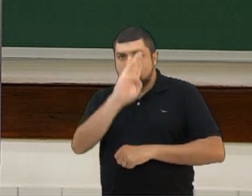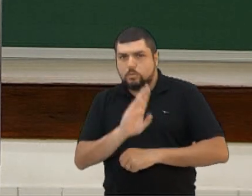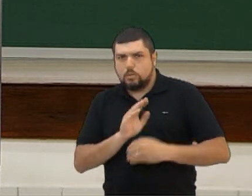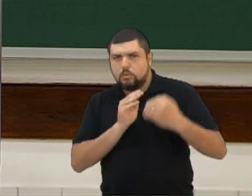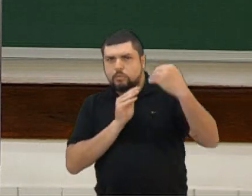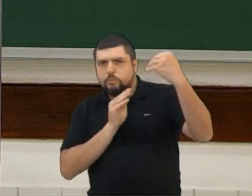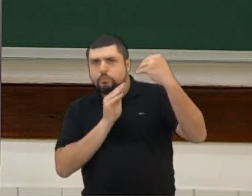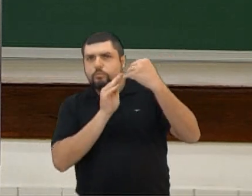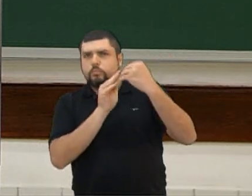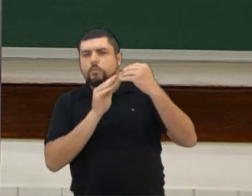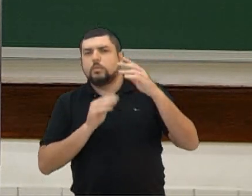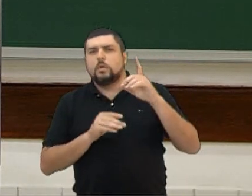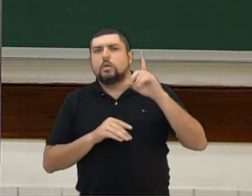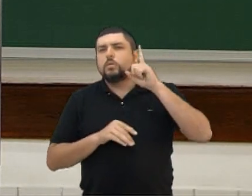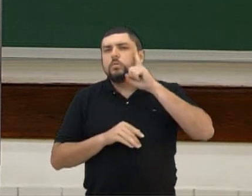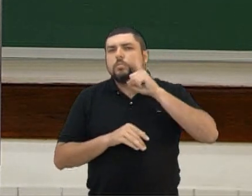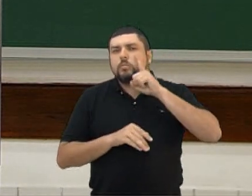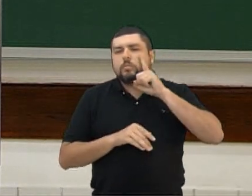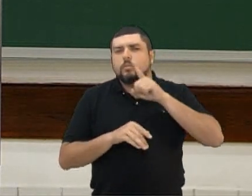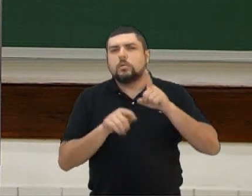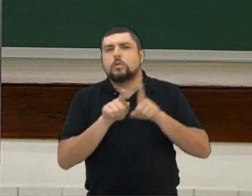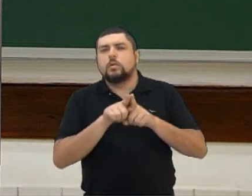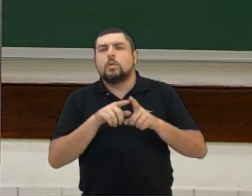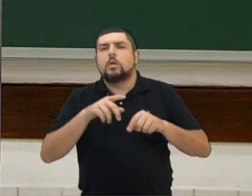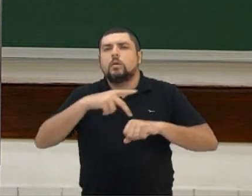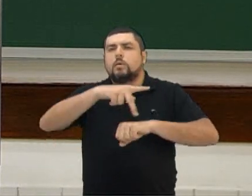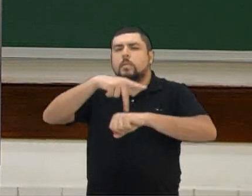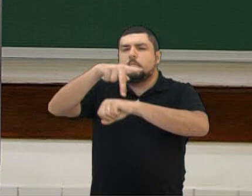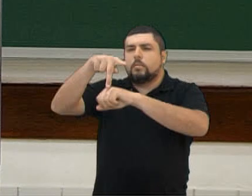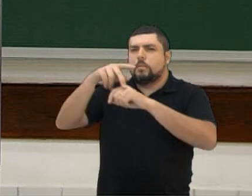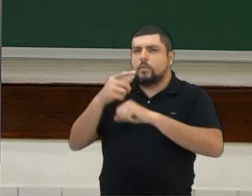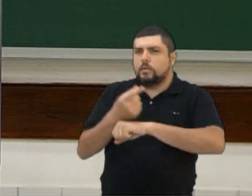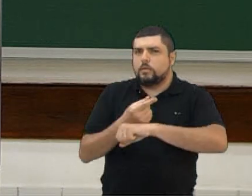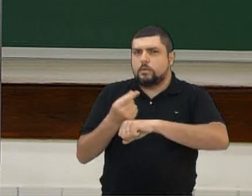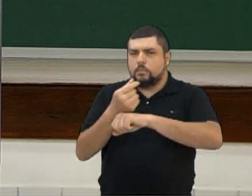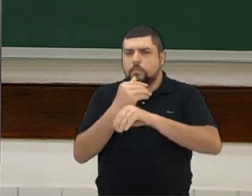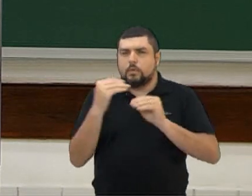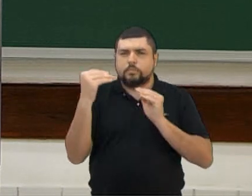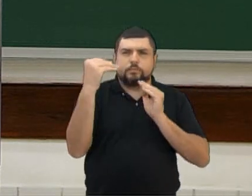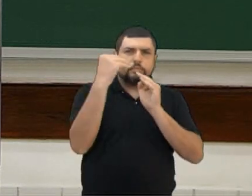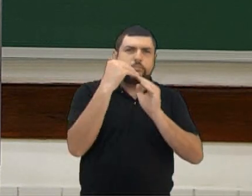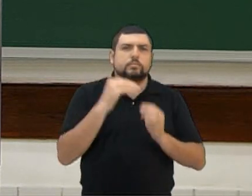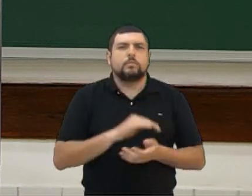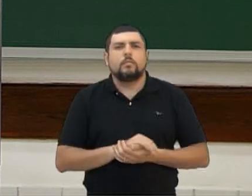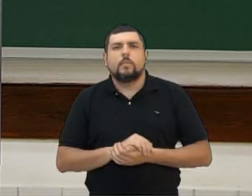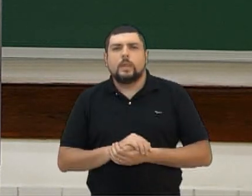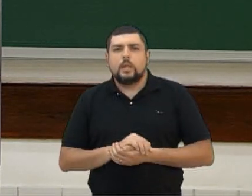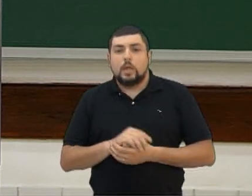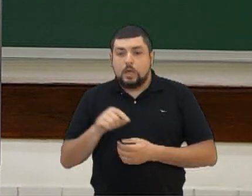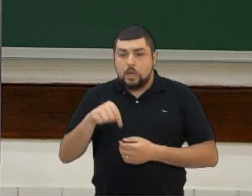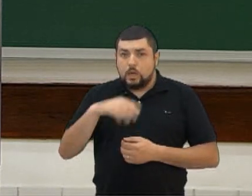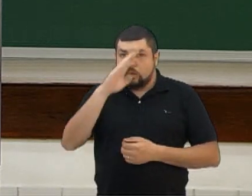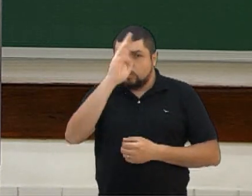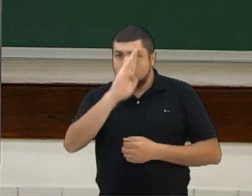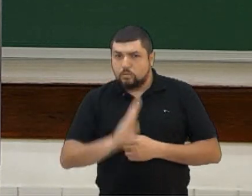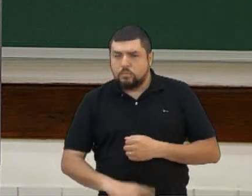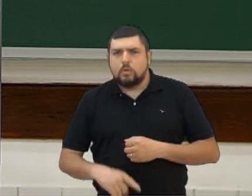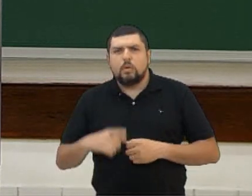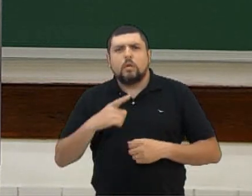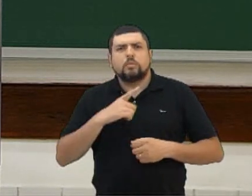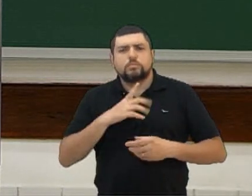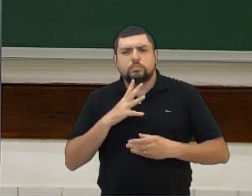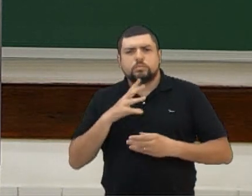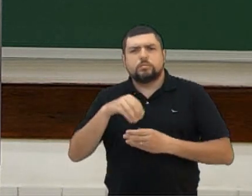com as potências capitalistas. E um dado interessante é que no Brasil existiam cassinos e por uma